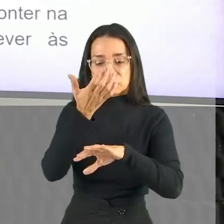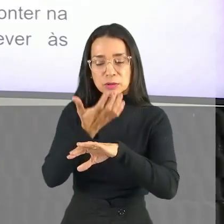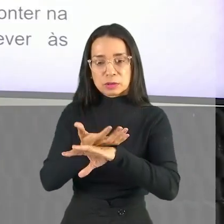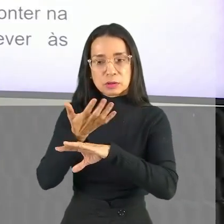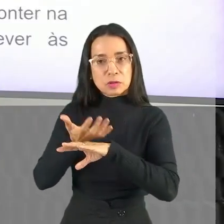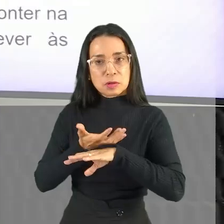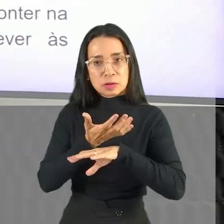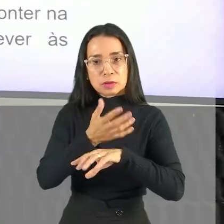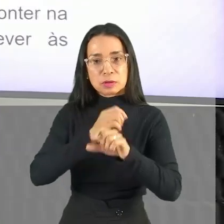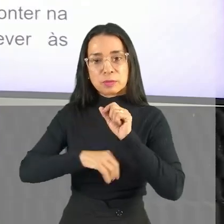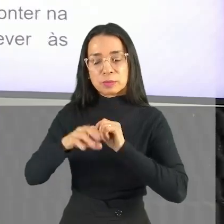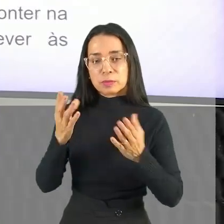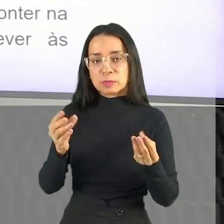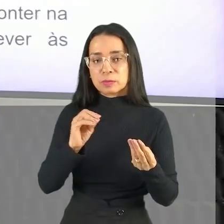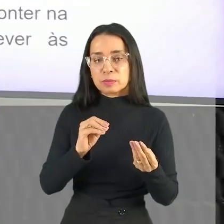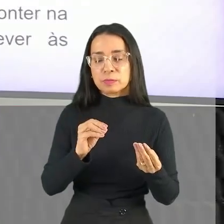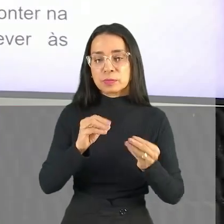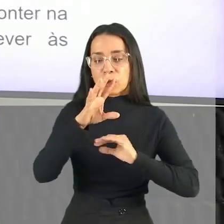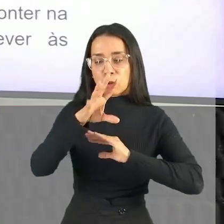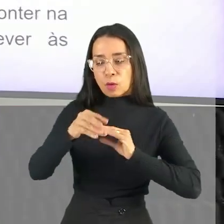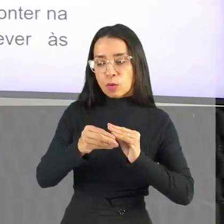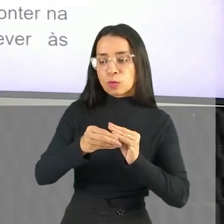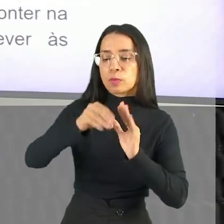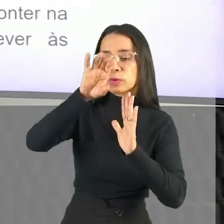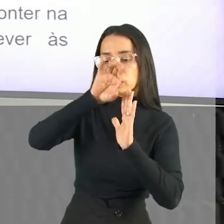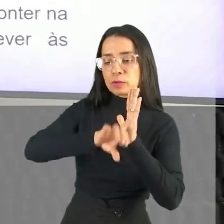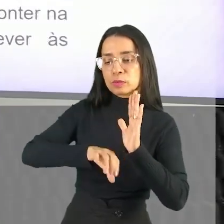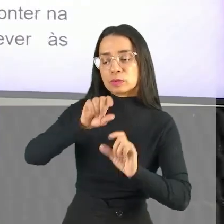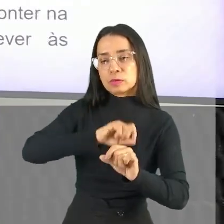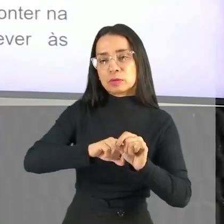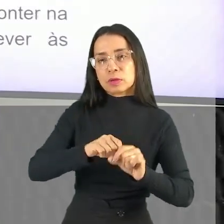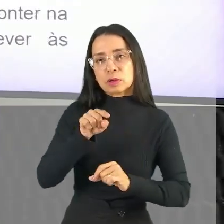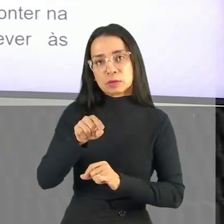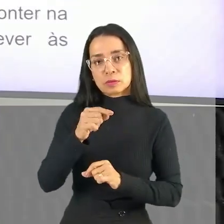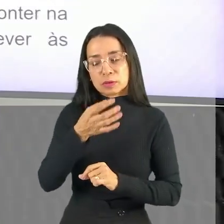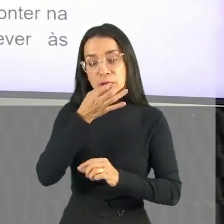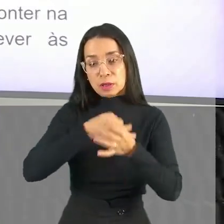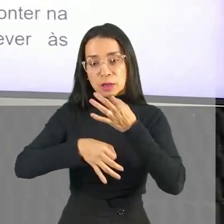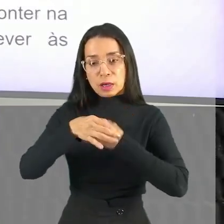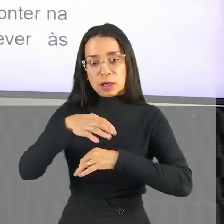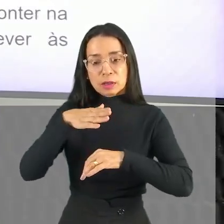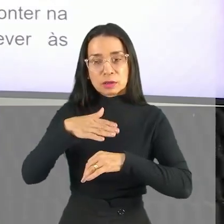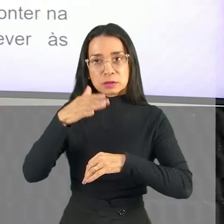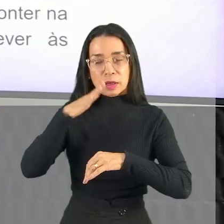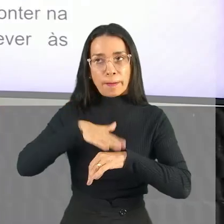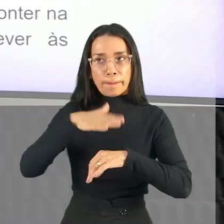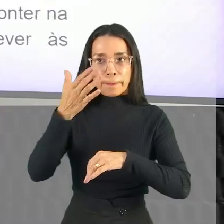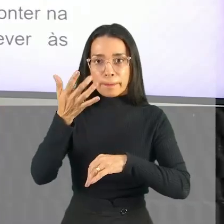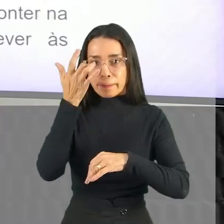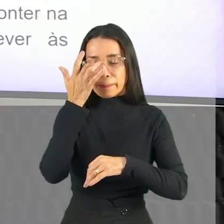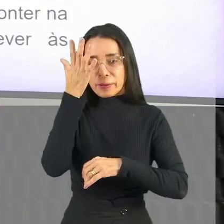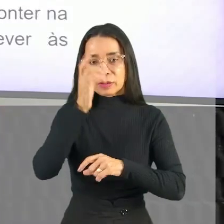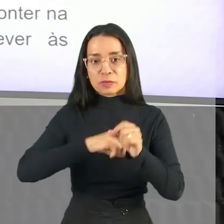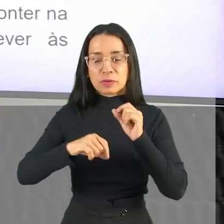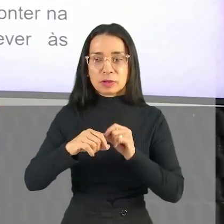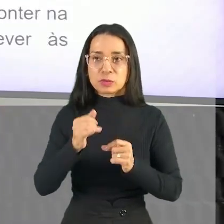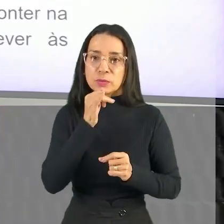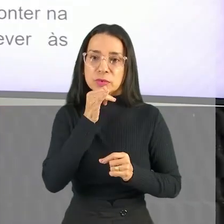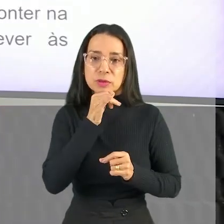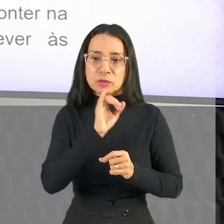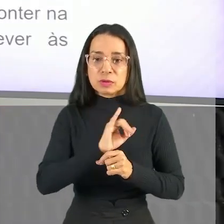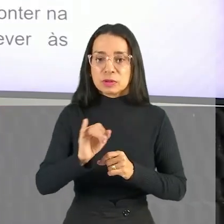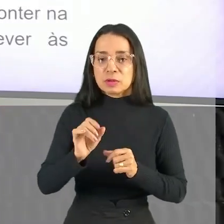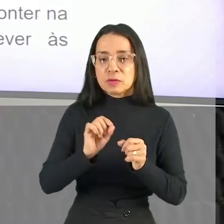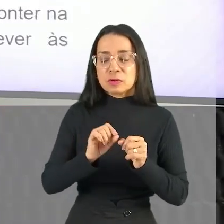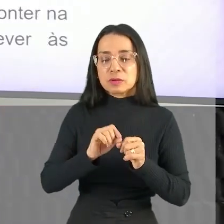disciplina ou do componente curricular que você acha mais fácil. Por exemplo, se eu fosse fazer a prova no primeiro dia, como